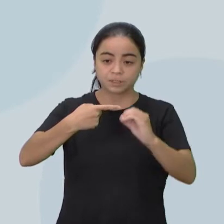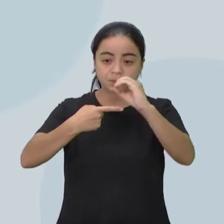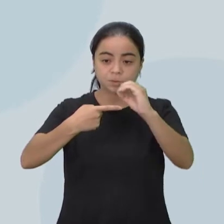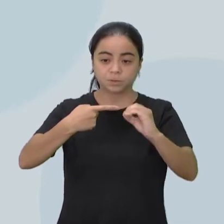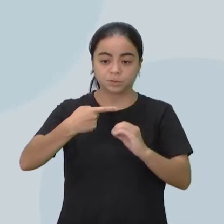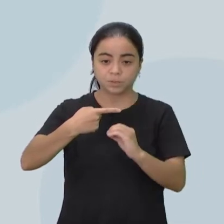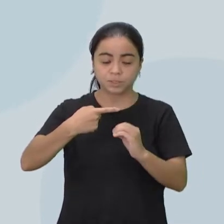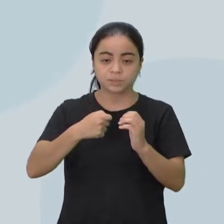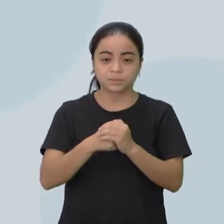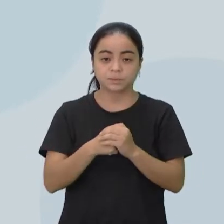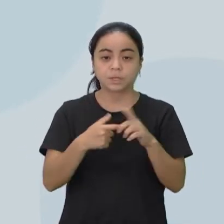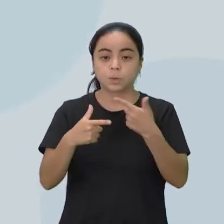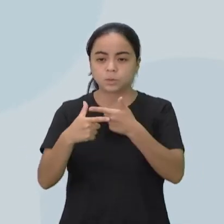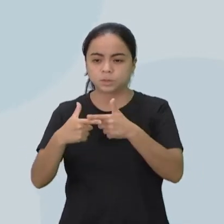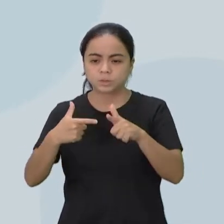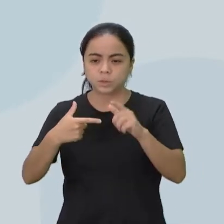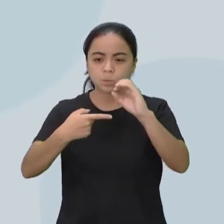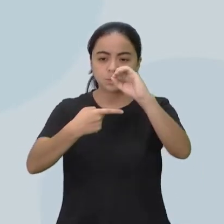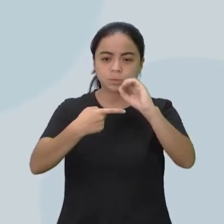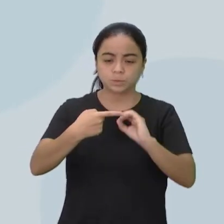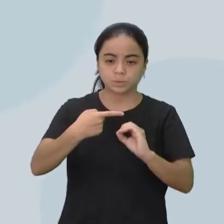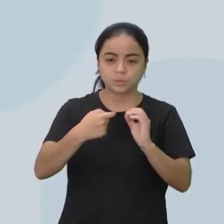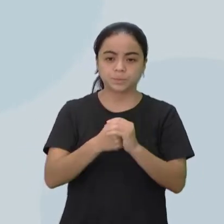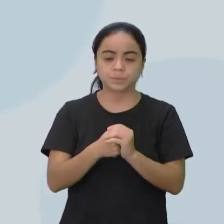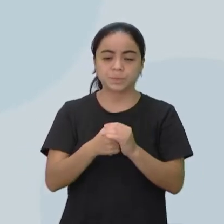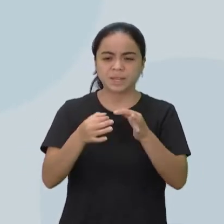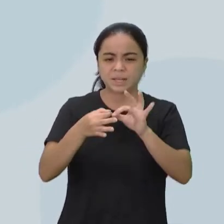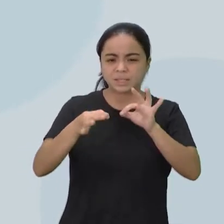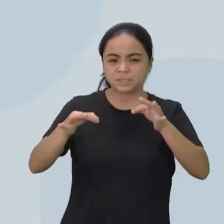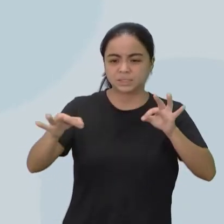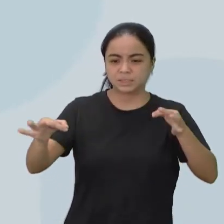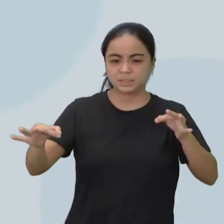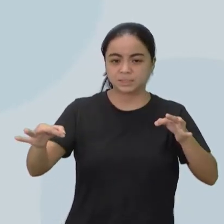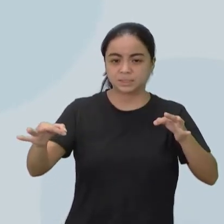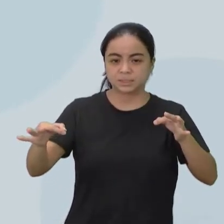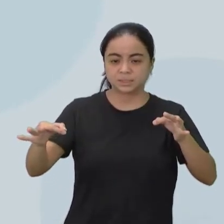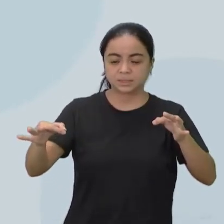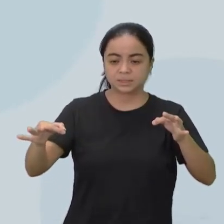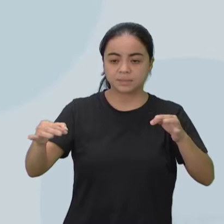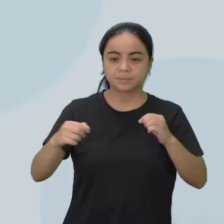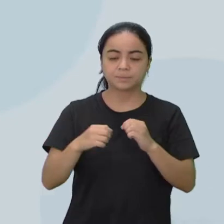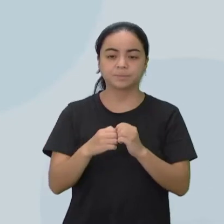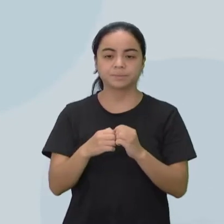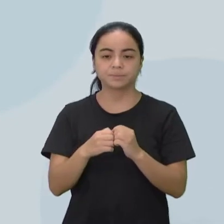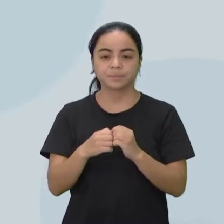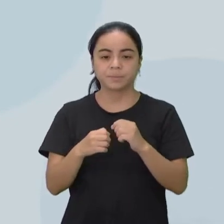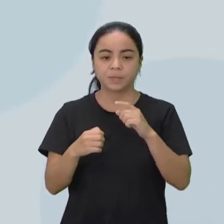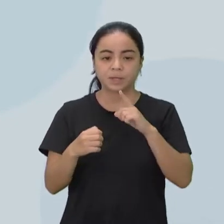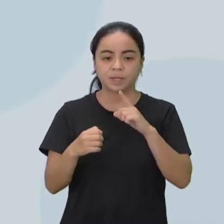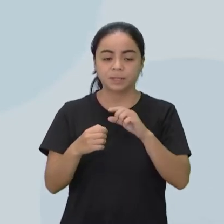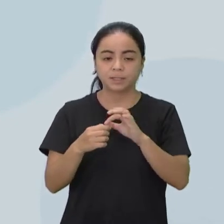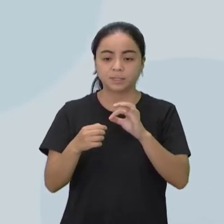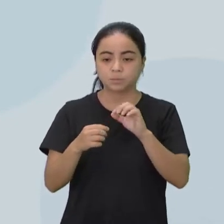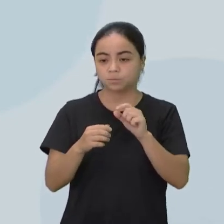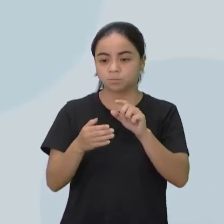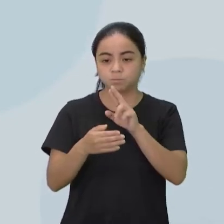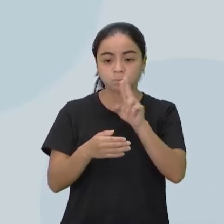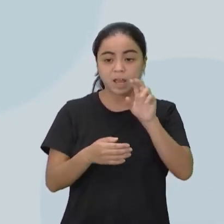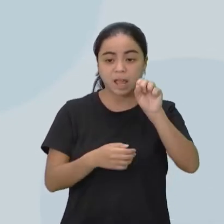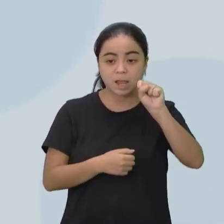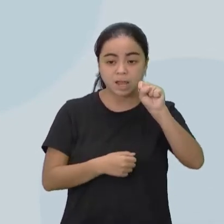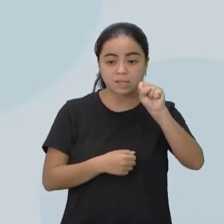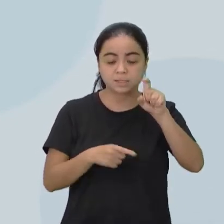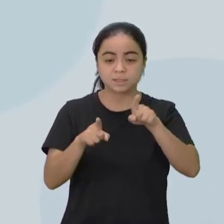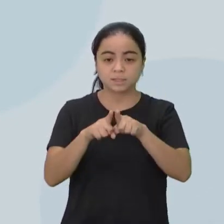é a divisão, a razão entre a distância percorrida, que a gente já falou que pode ser chamada de S, e